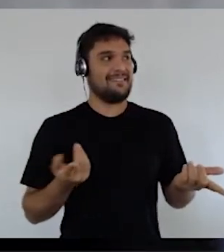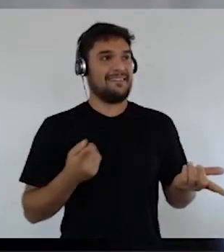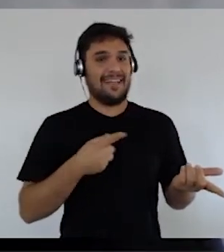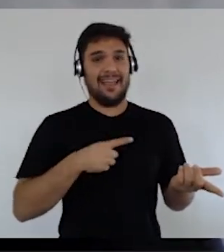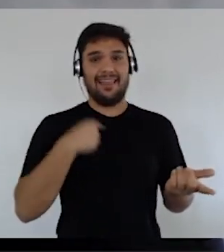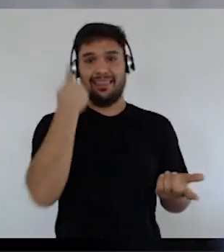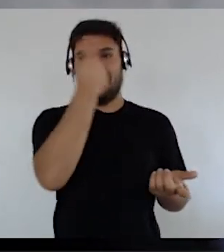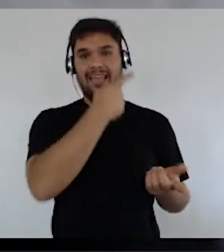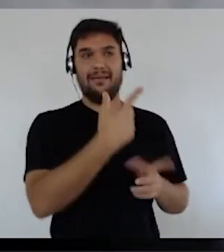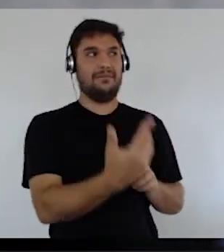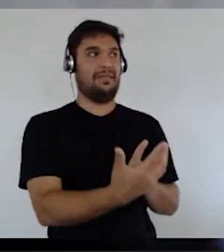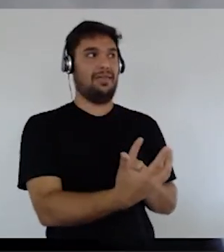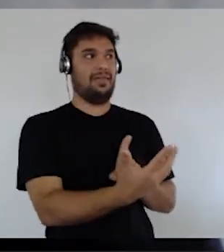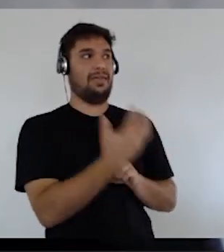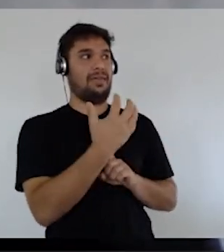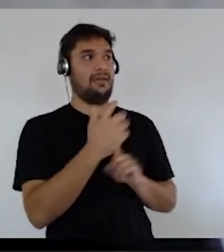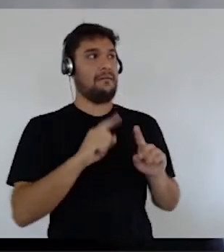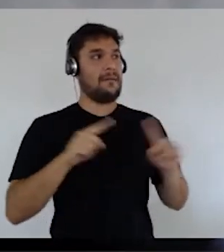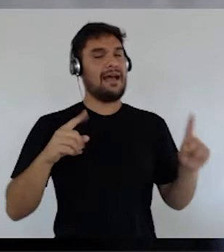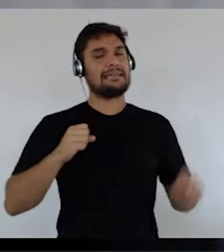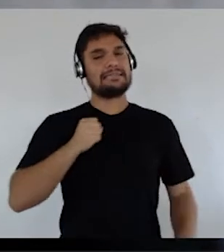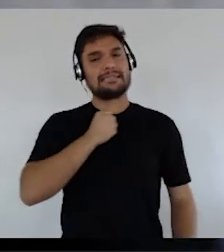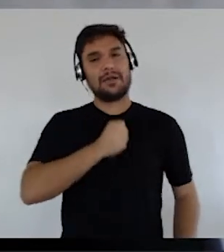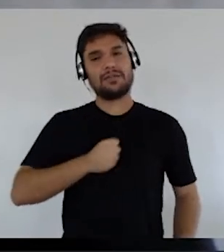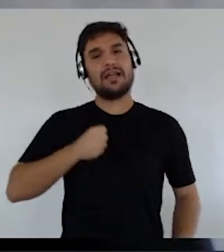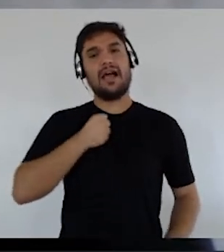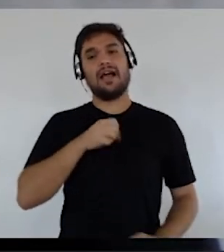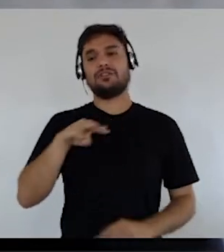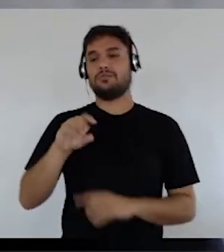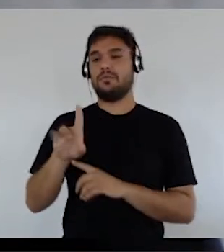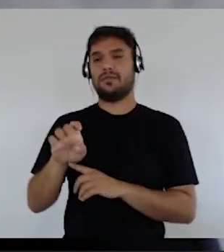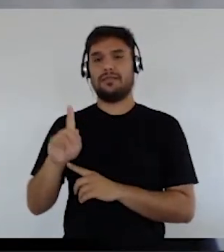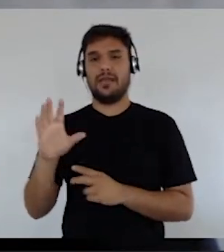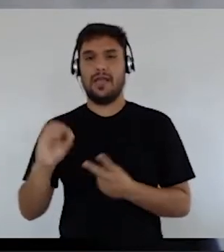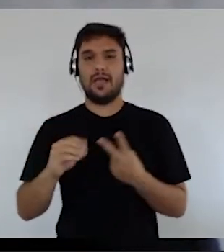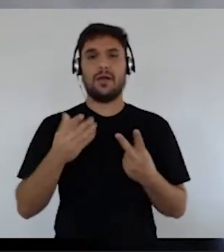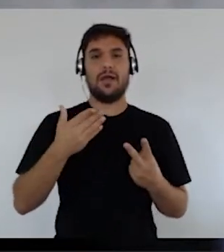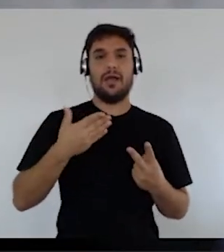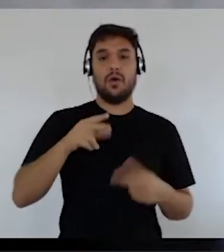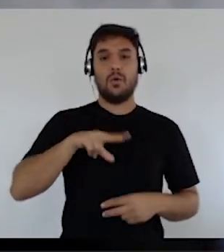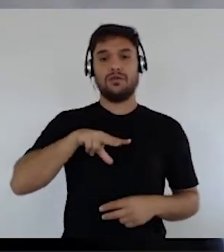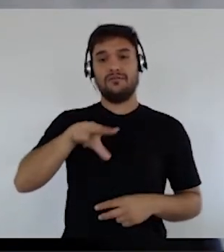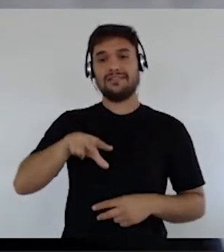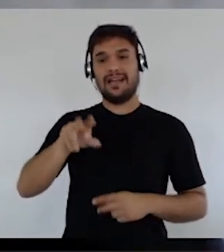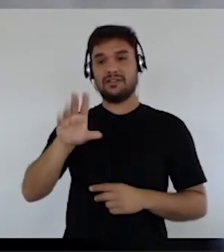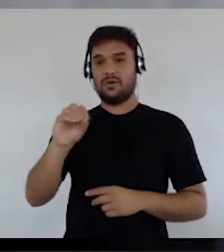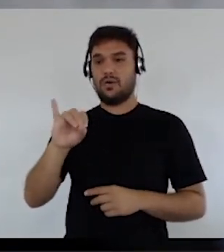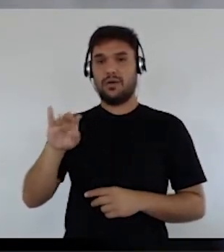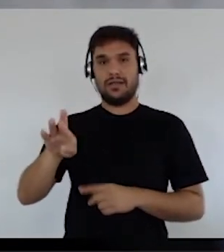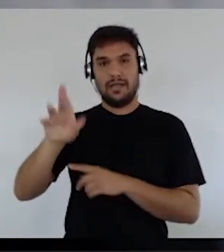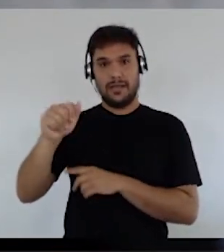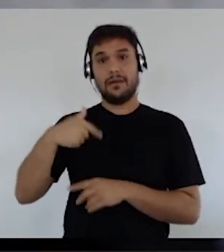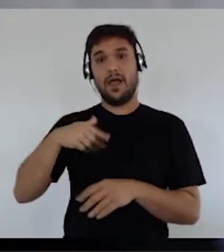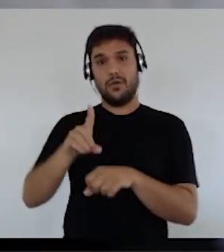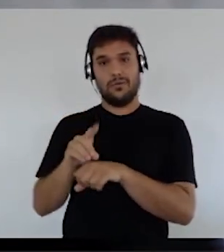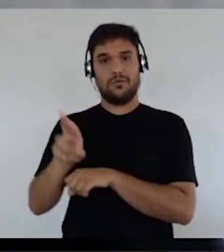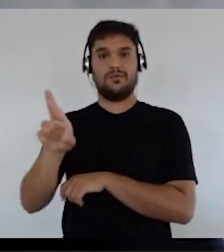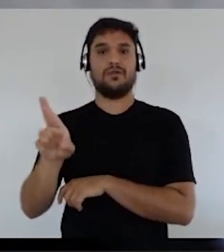oprime, né? Então, com muitas saudades do Mondego, com muitas saudades da minha querida Universidade de Coimbra, onde fiz meu